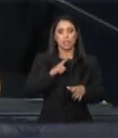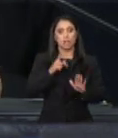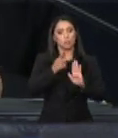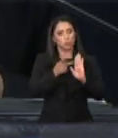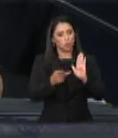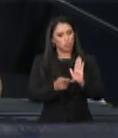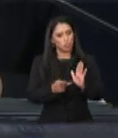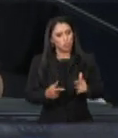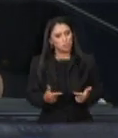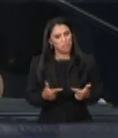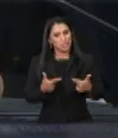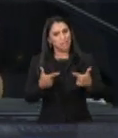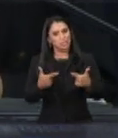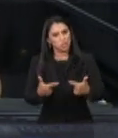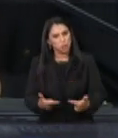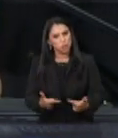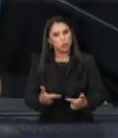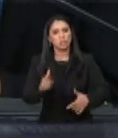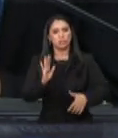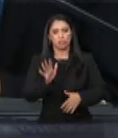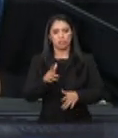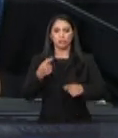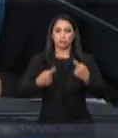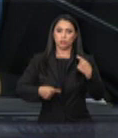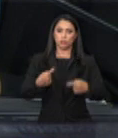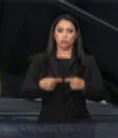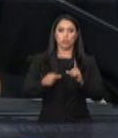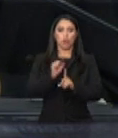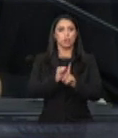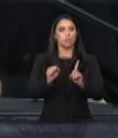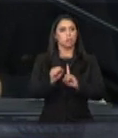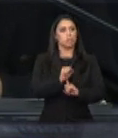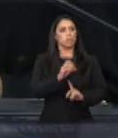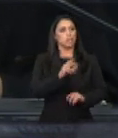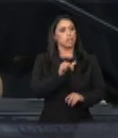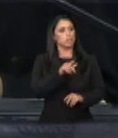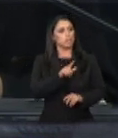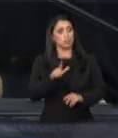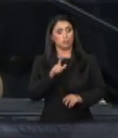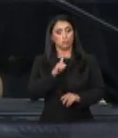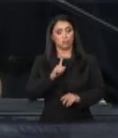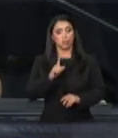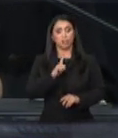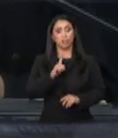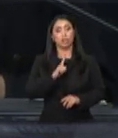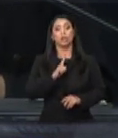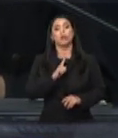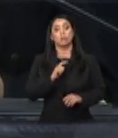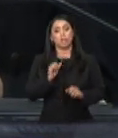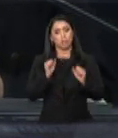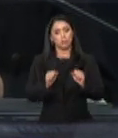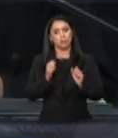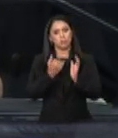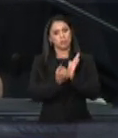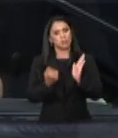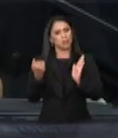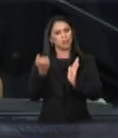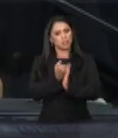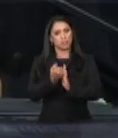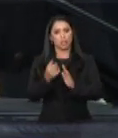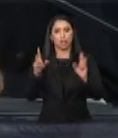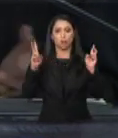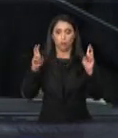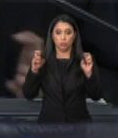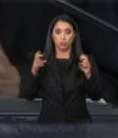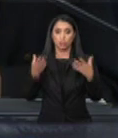e ações efetivas discutidas com a sociedade civil e a gestão para que possamos avançar com o tema proposto